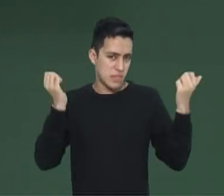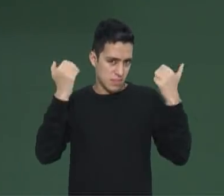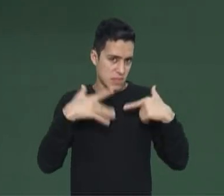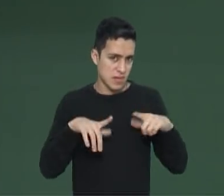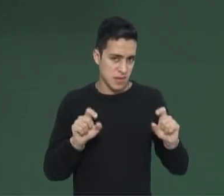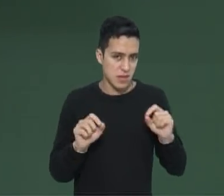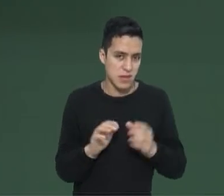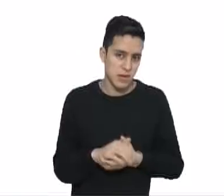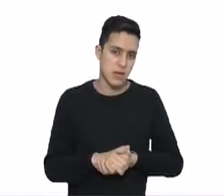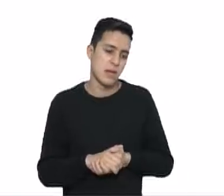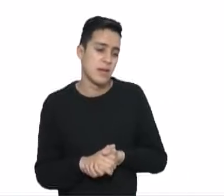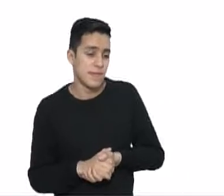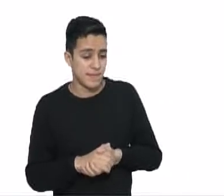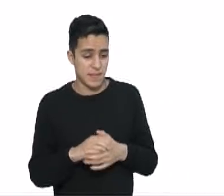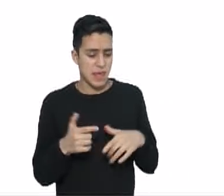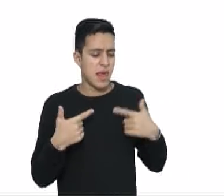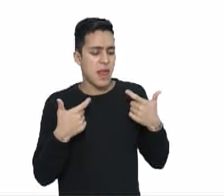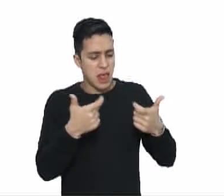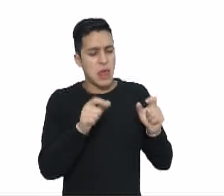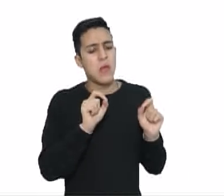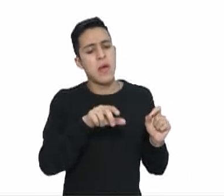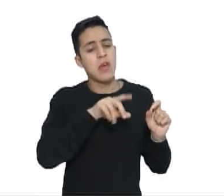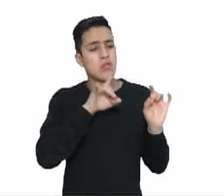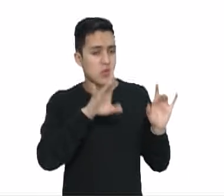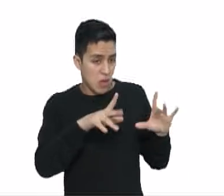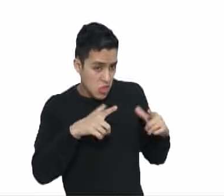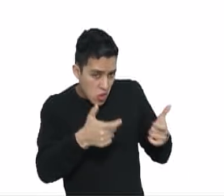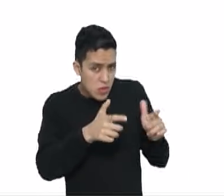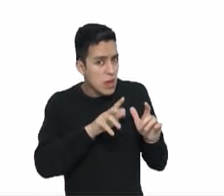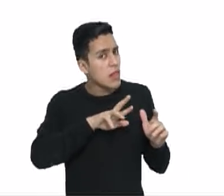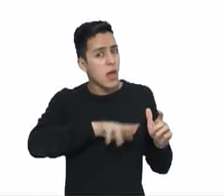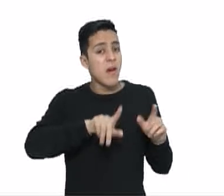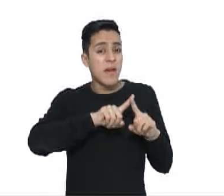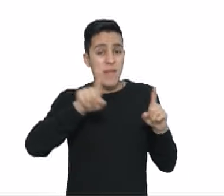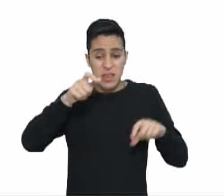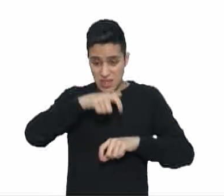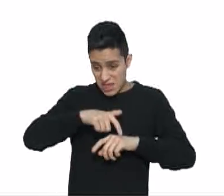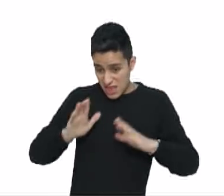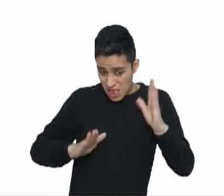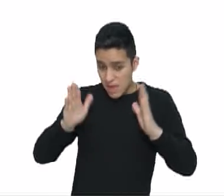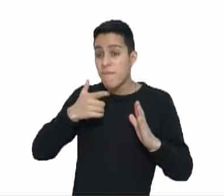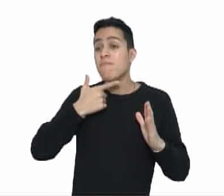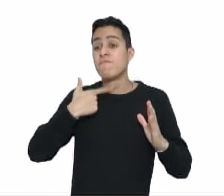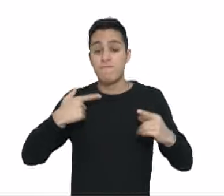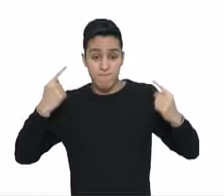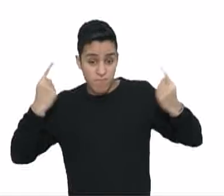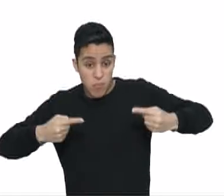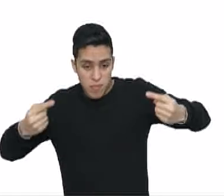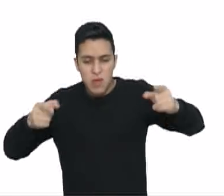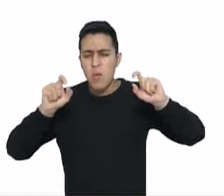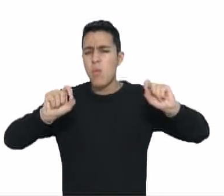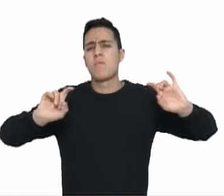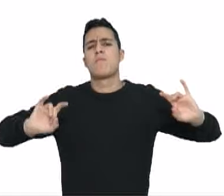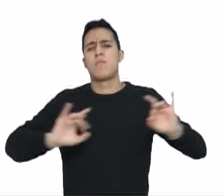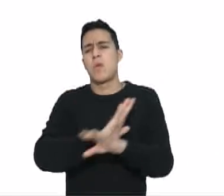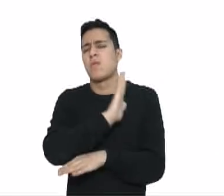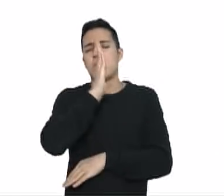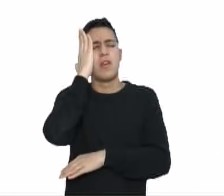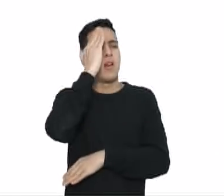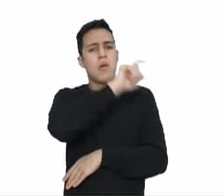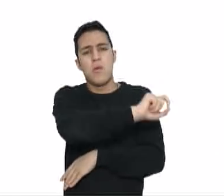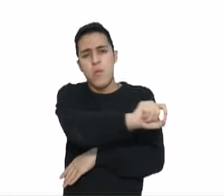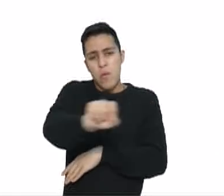seguinte: a guerra consiste não só na batalha, mas num tempo em que a vontade de disputar é suficientemente